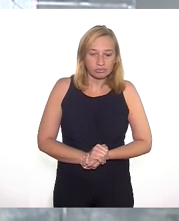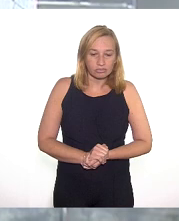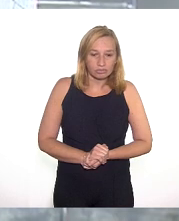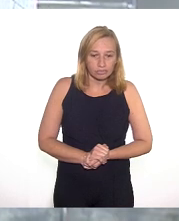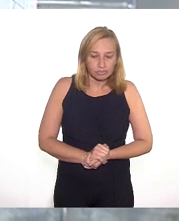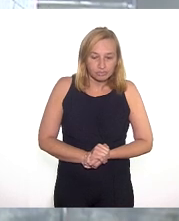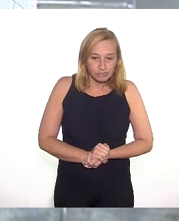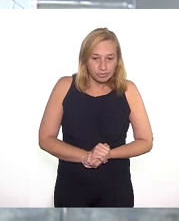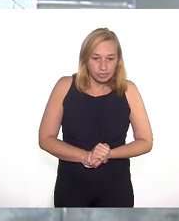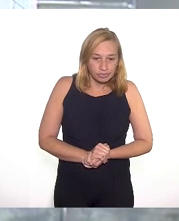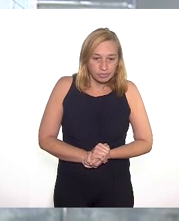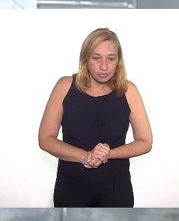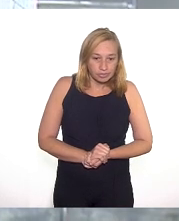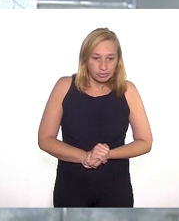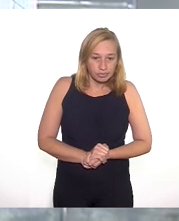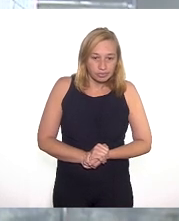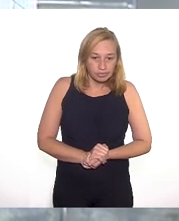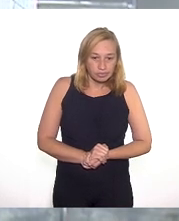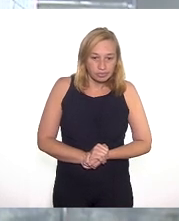pela